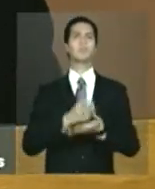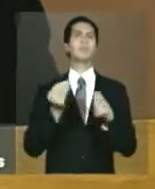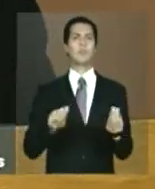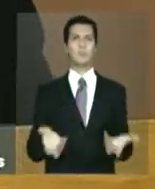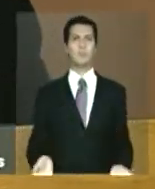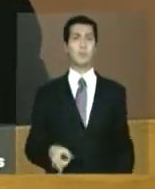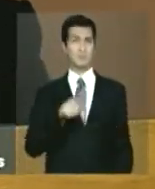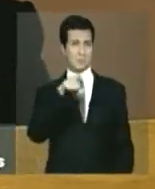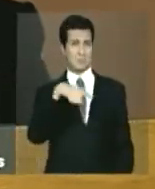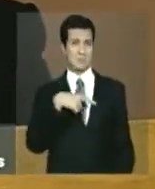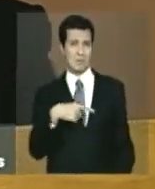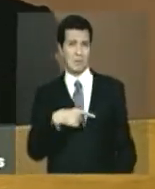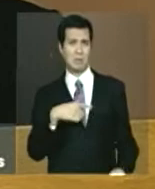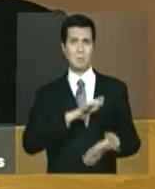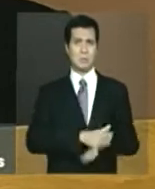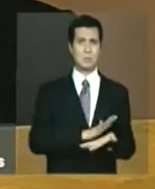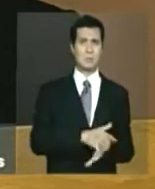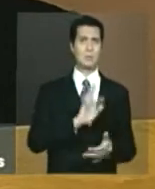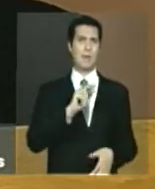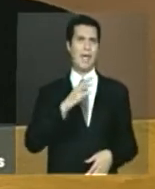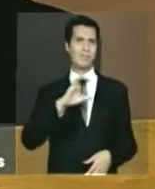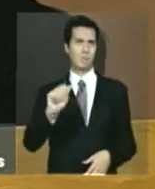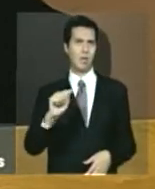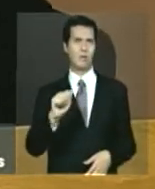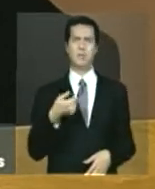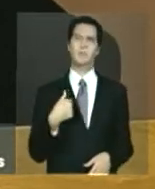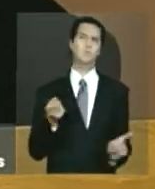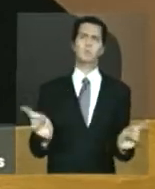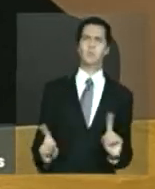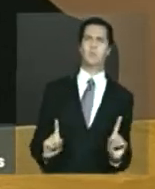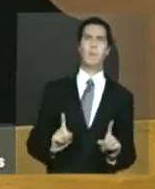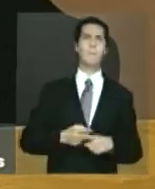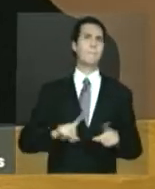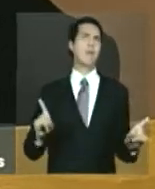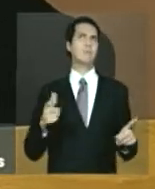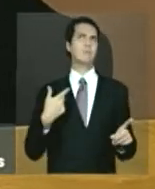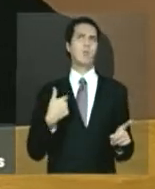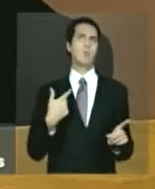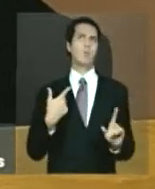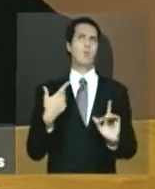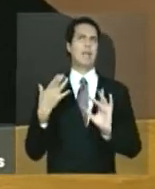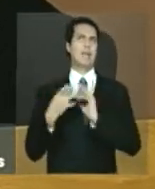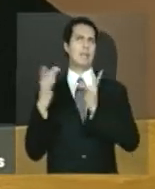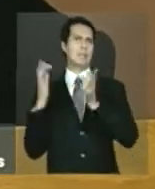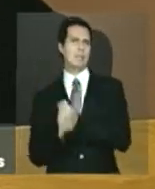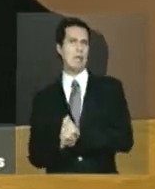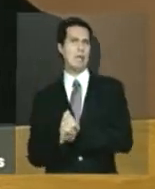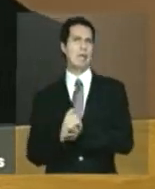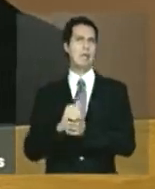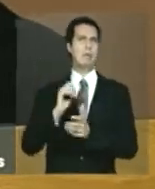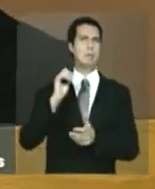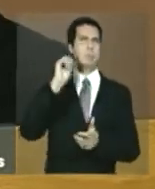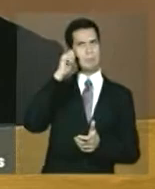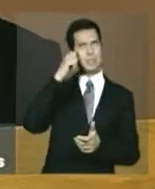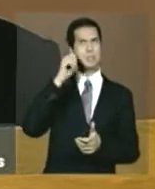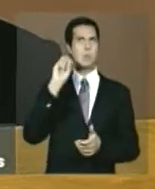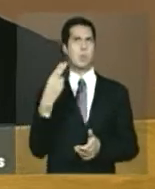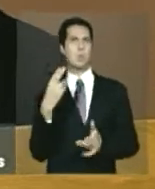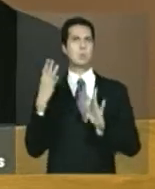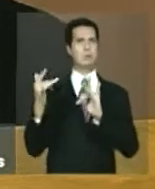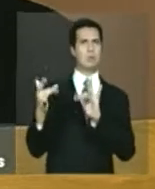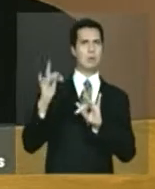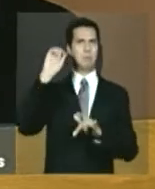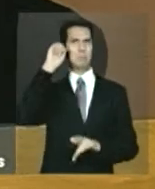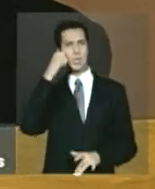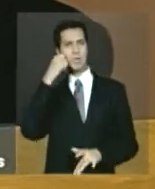preconceito de raça não ah mas eu não me casaria ou namoraria eu acho que ficar muito triste se a minha filha